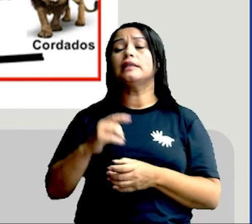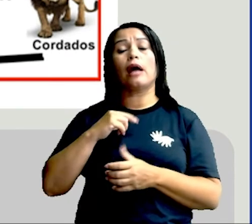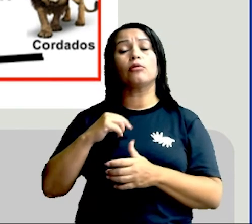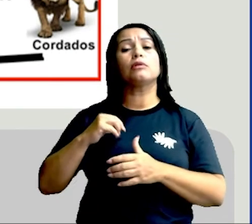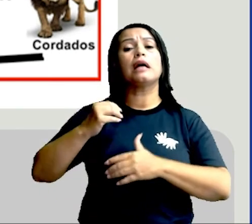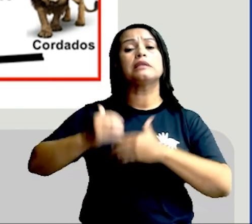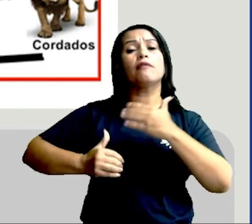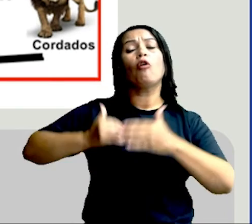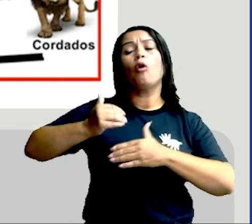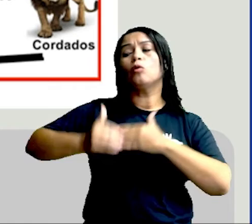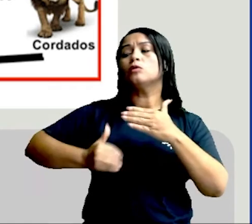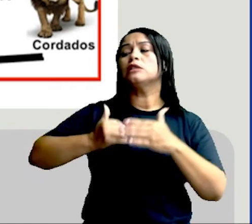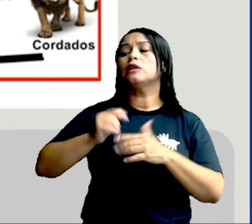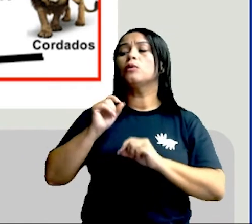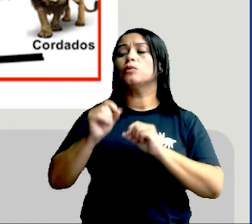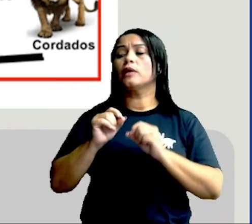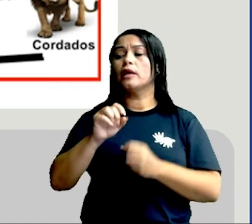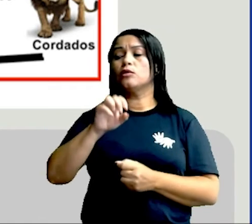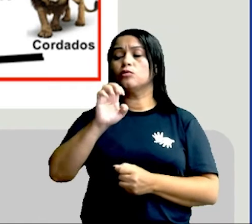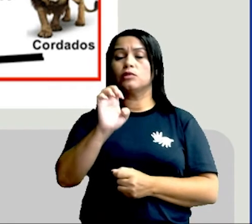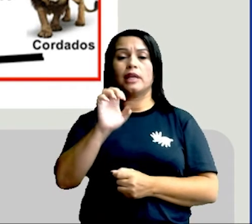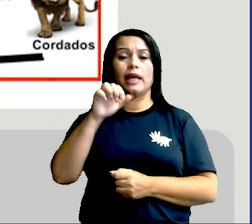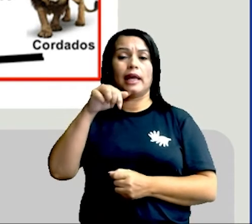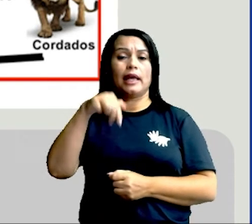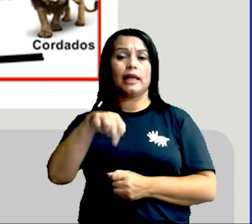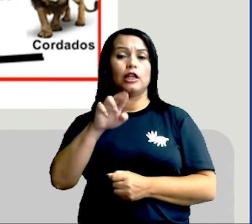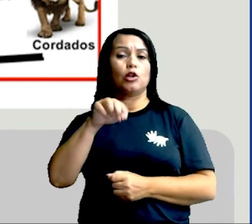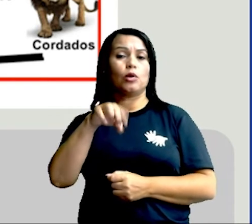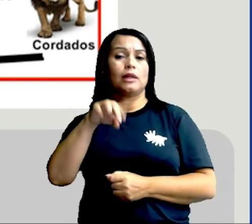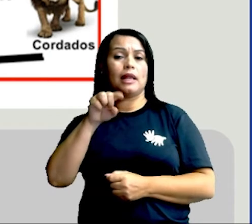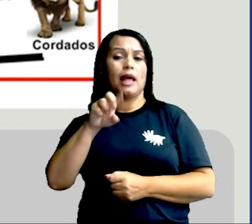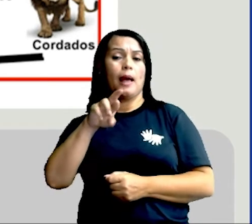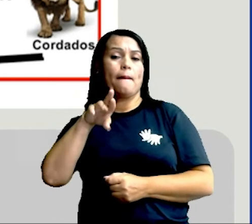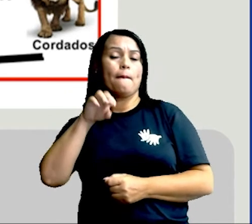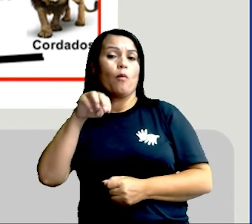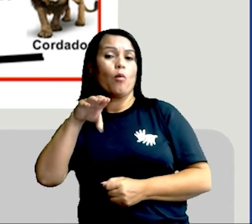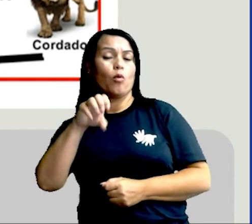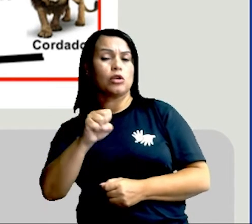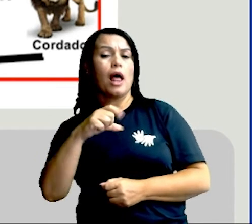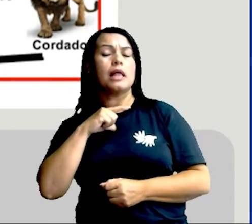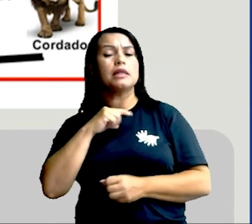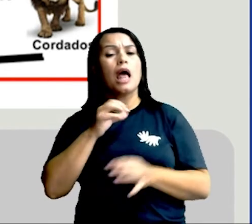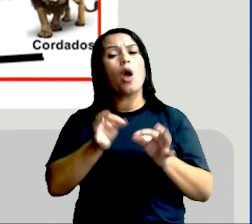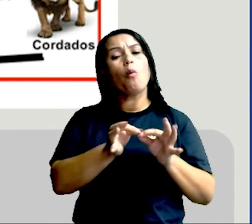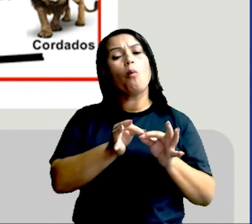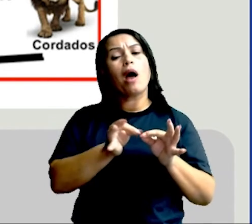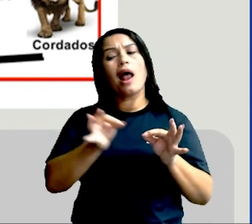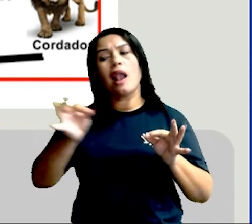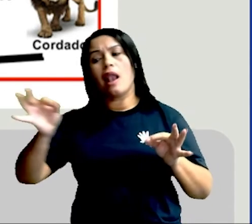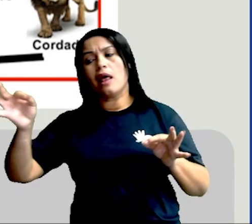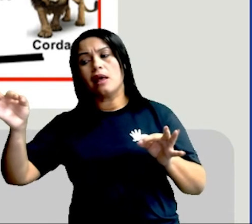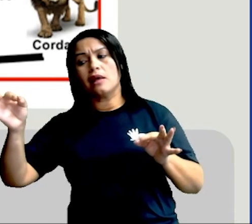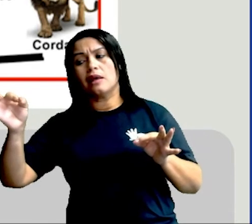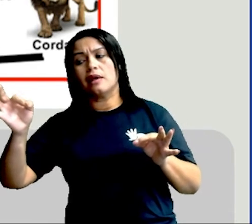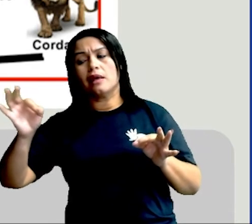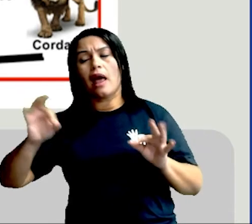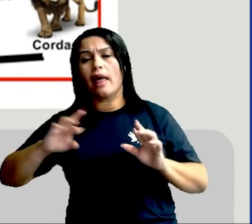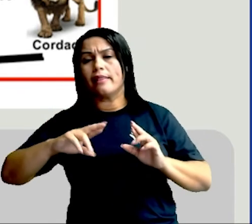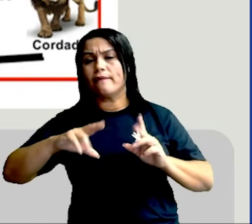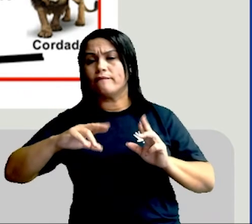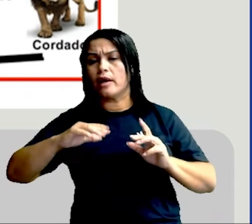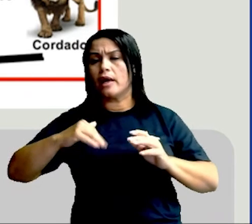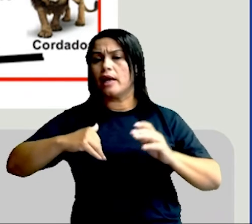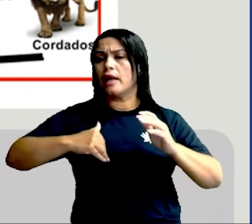nessa evolução dos equinodermes e dos cordados, seguimos linhas diferentes na evolução, por isso